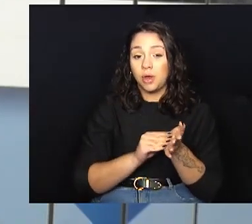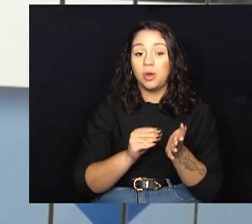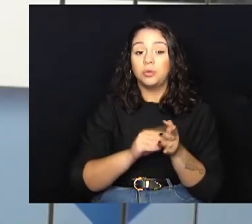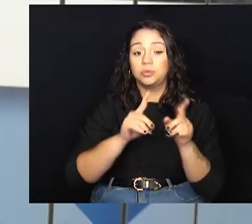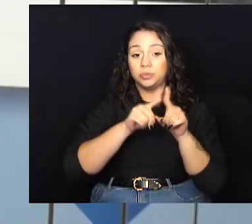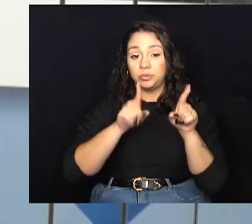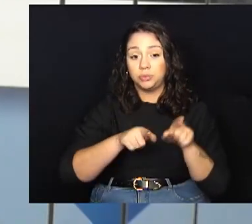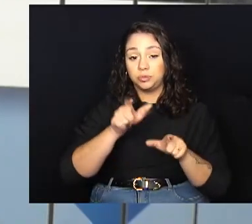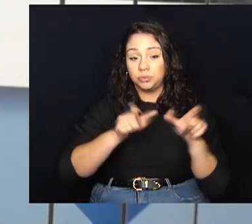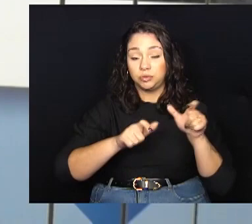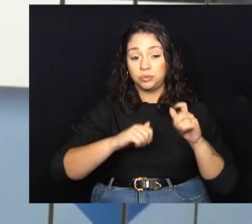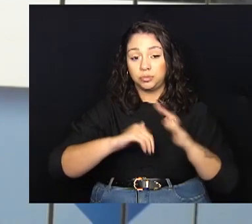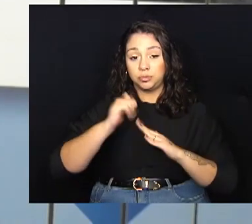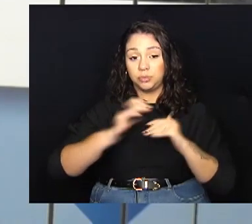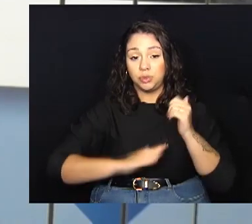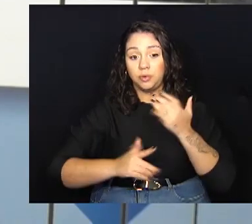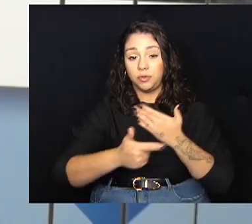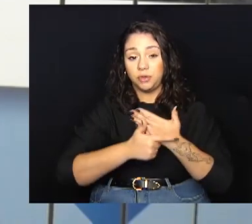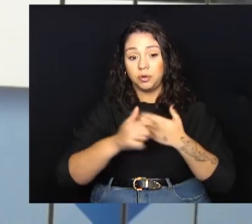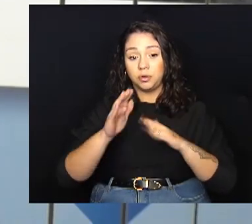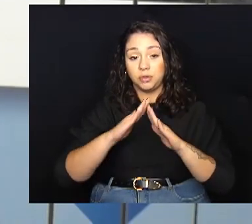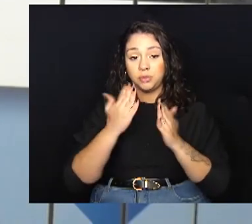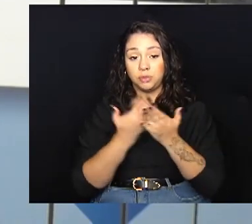nas escolas estaduais